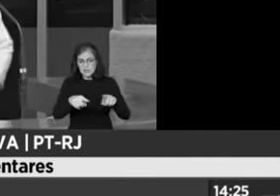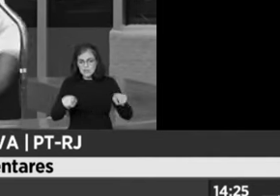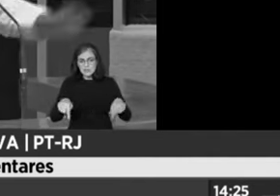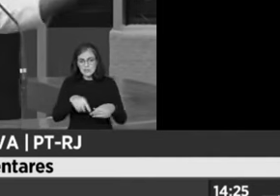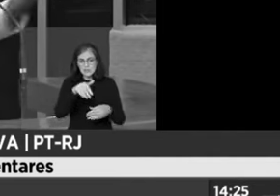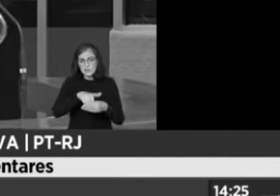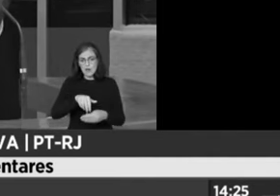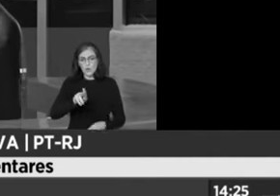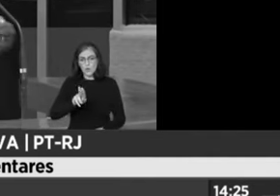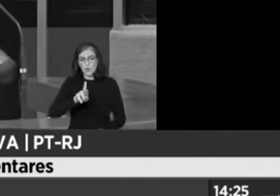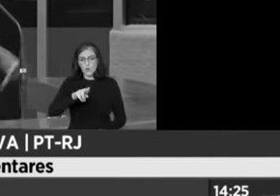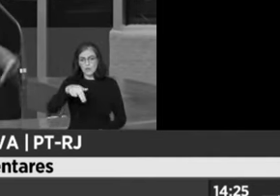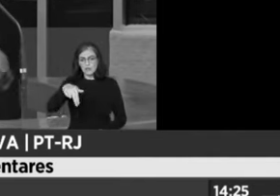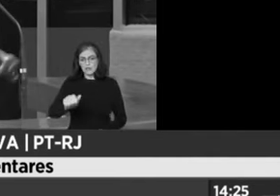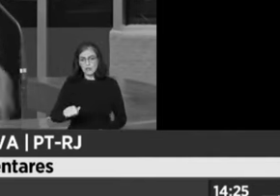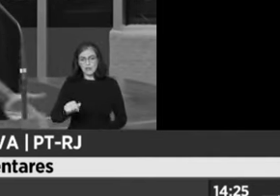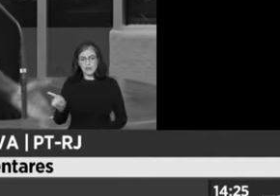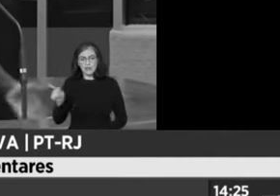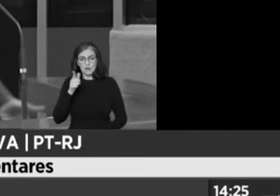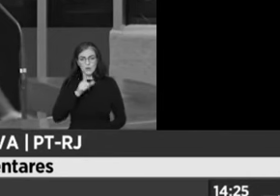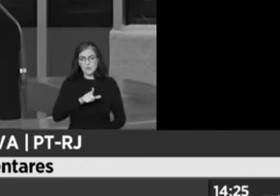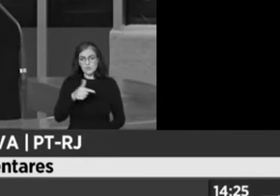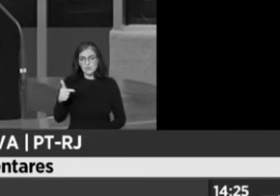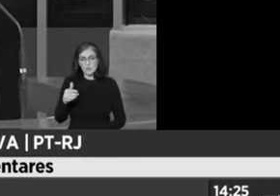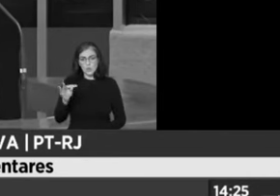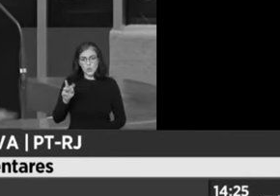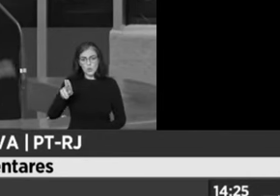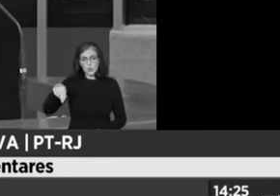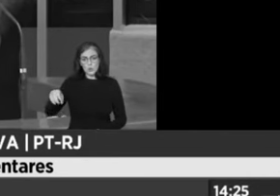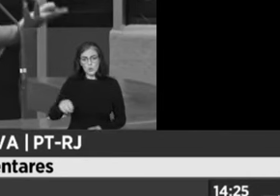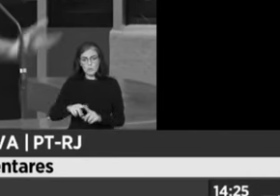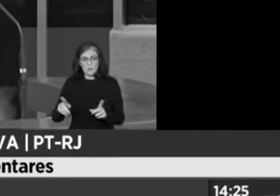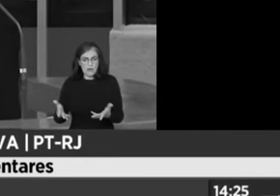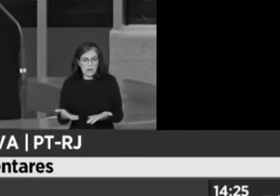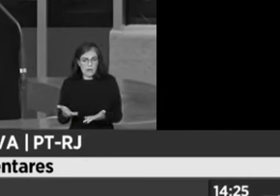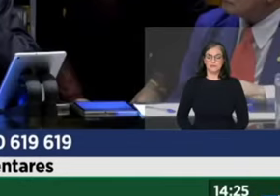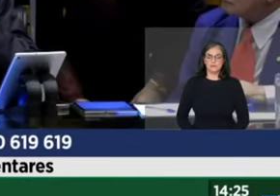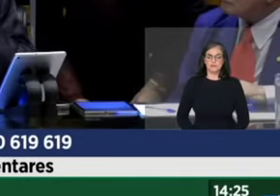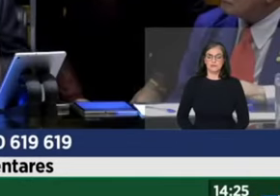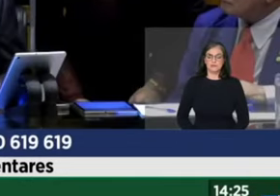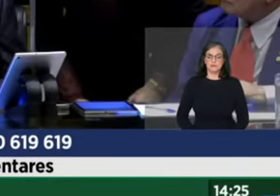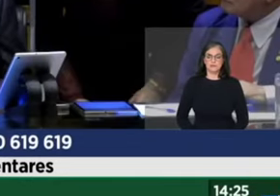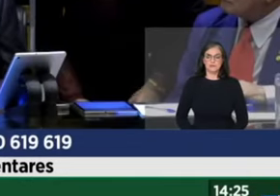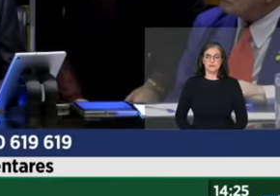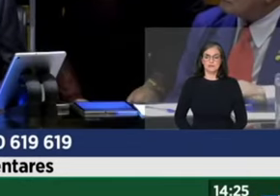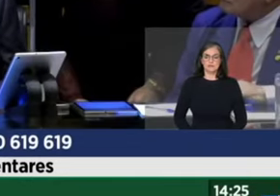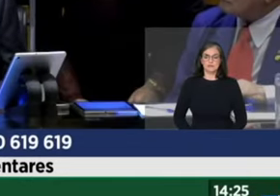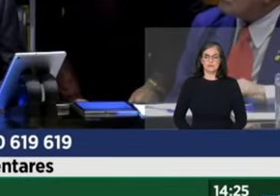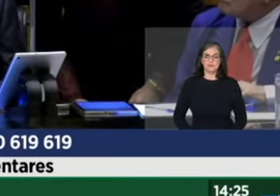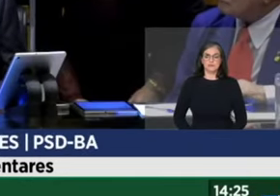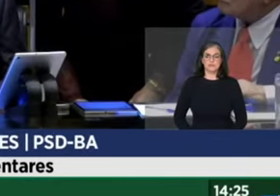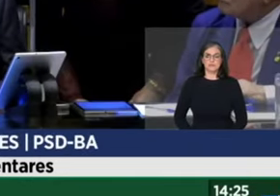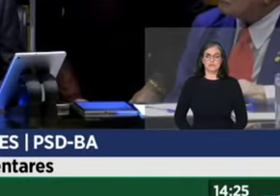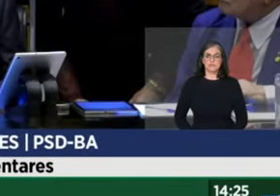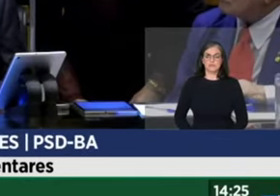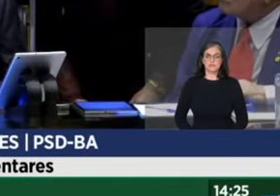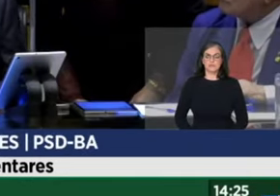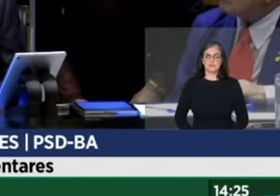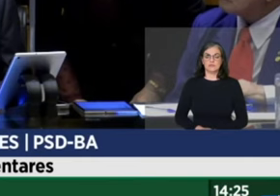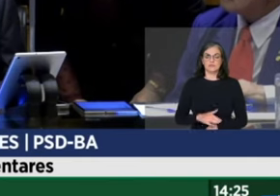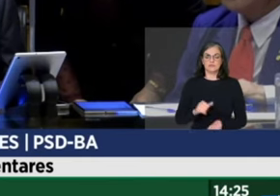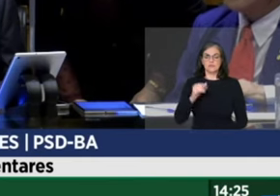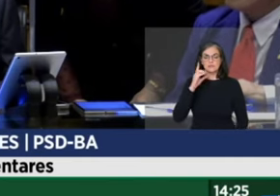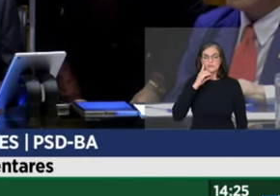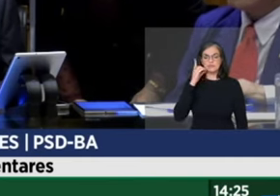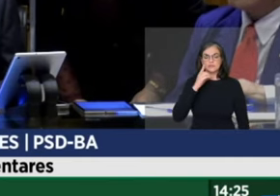turno é a mesma urna que ele quer que anule agora mas por quê com a palavra o nome deputado Carlos Jordy